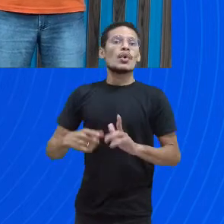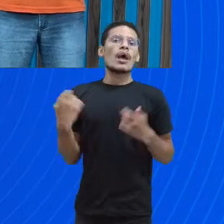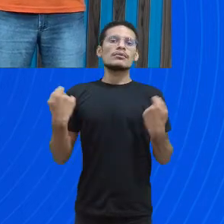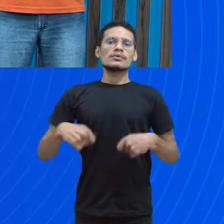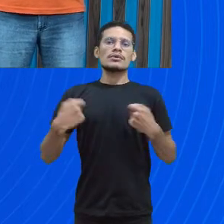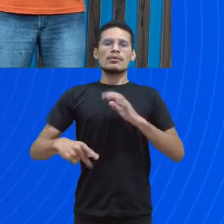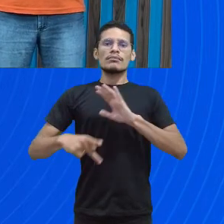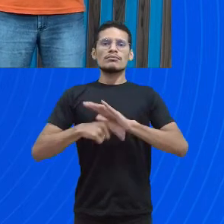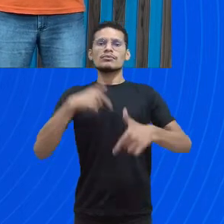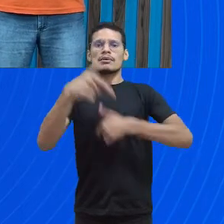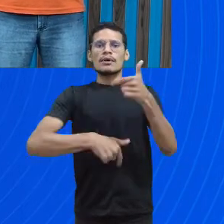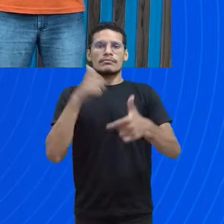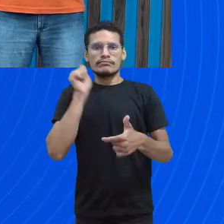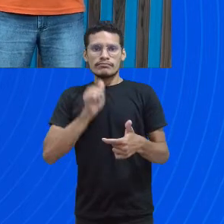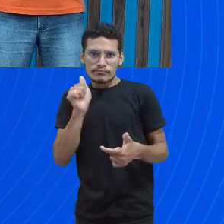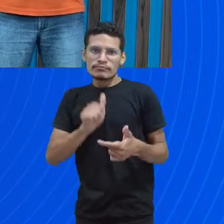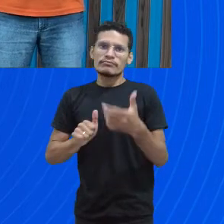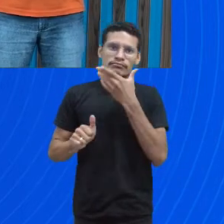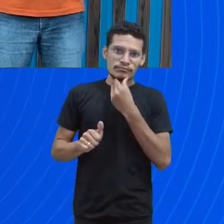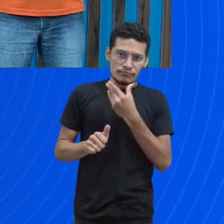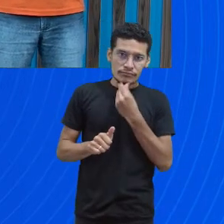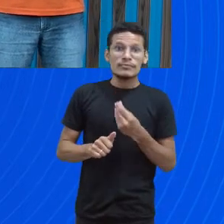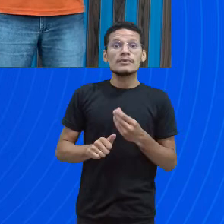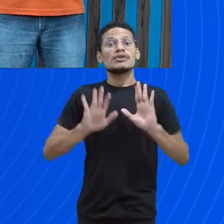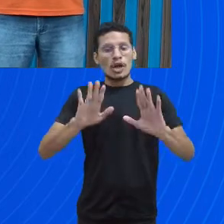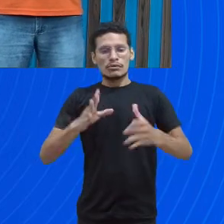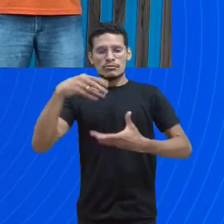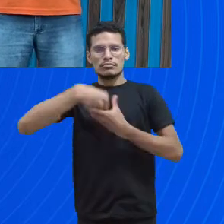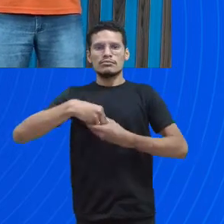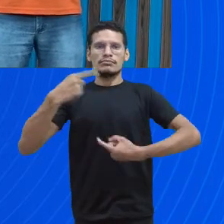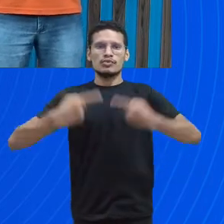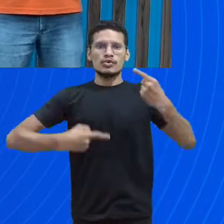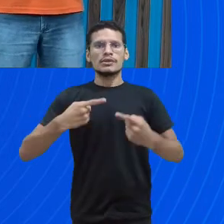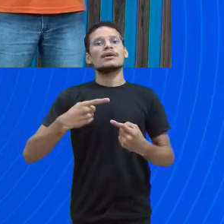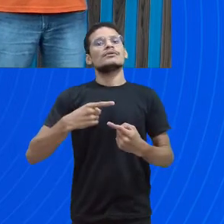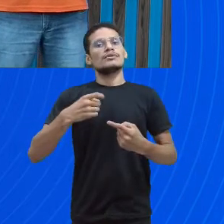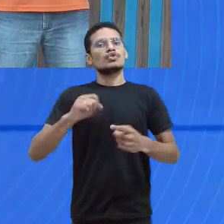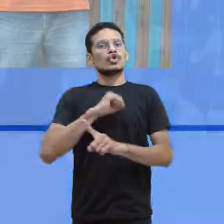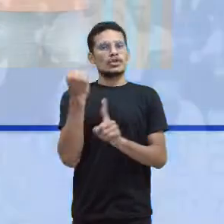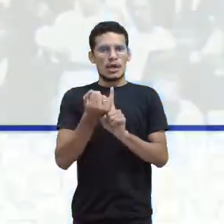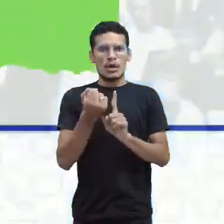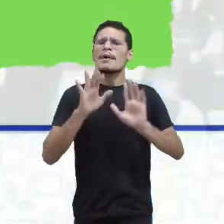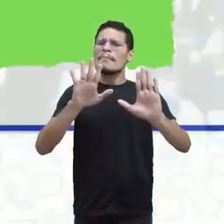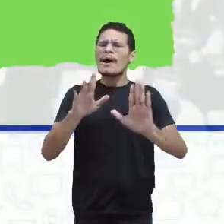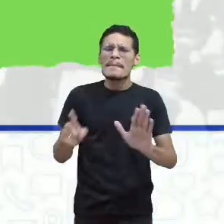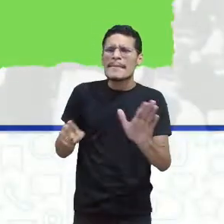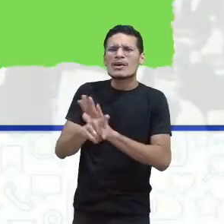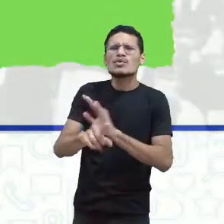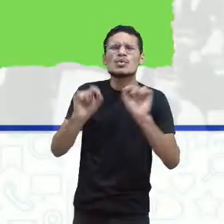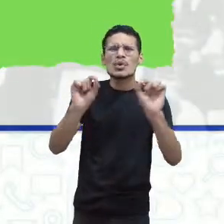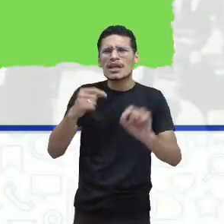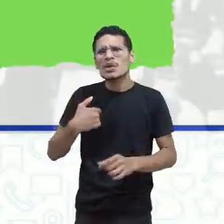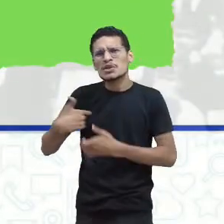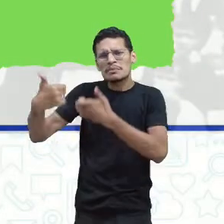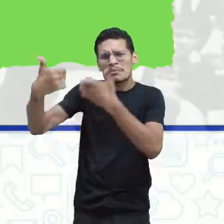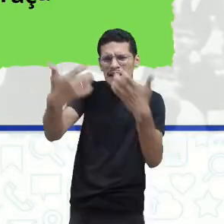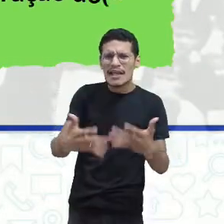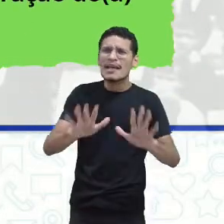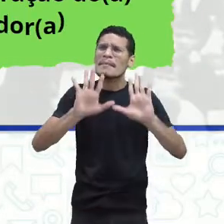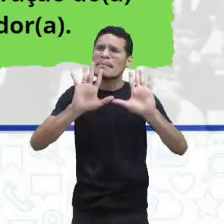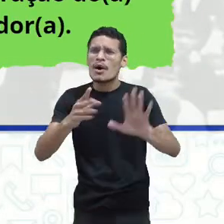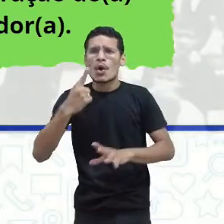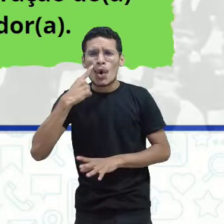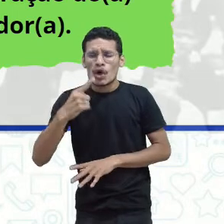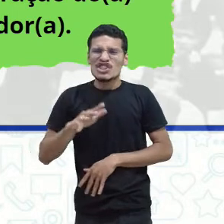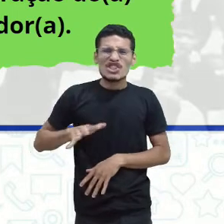para o trabalhador e para a trabalhadora, enquanto essa política social. Mas o nosso robozinho está perguntando, mas como assim? Eu acho que eu expliquei um pouco, mas é isso. De